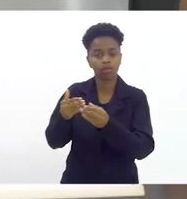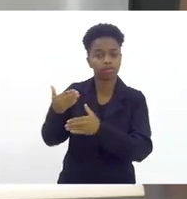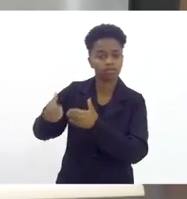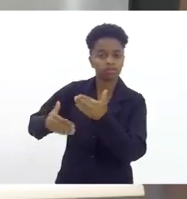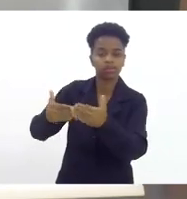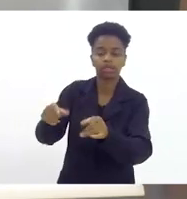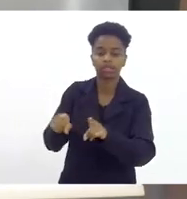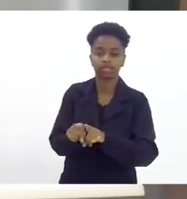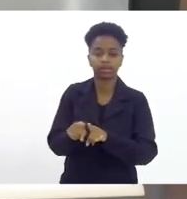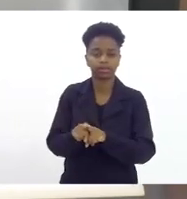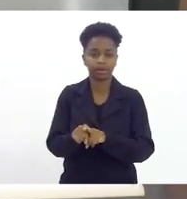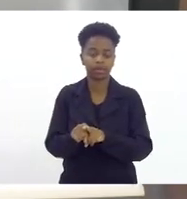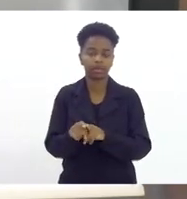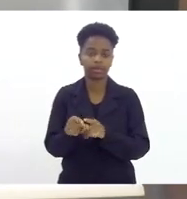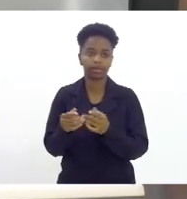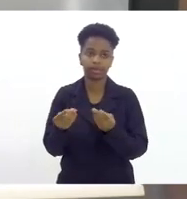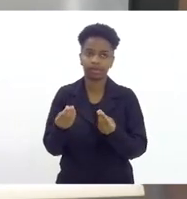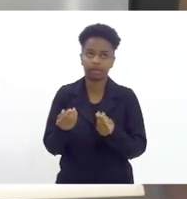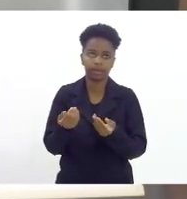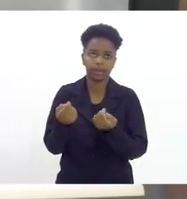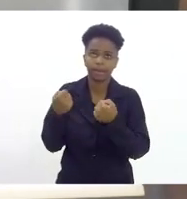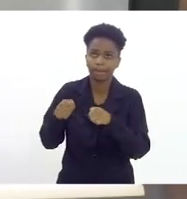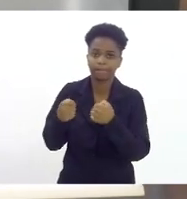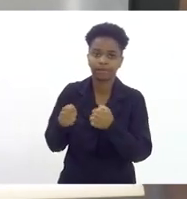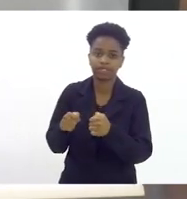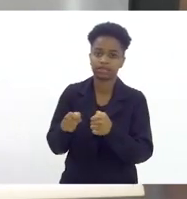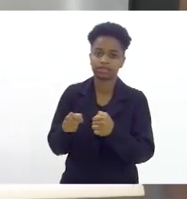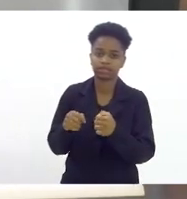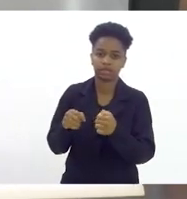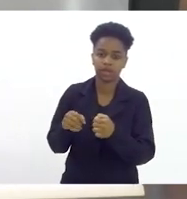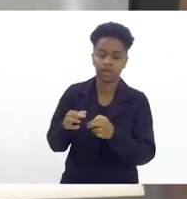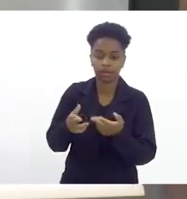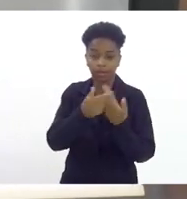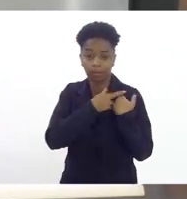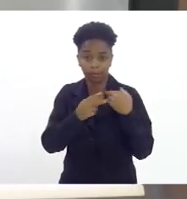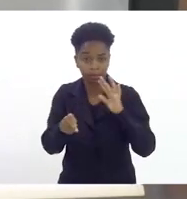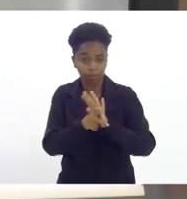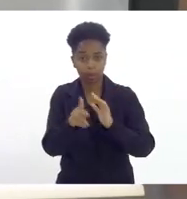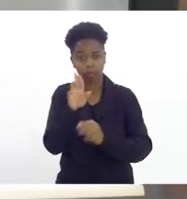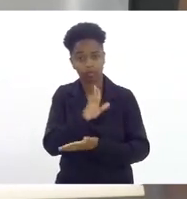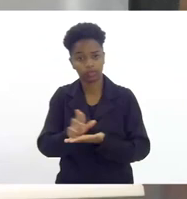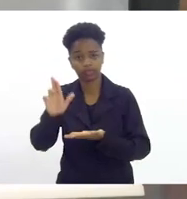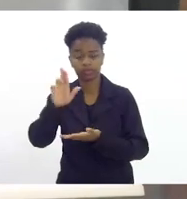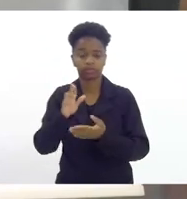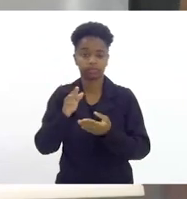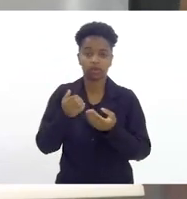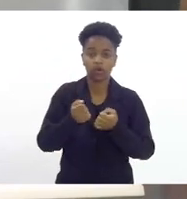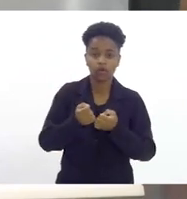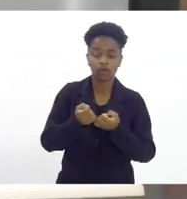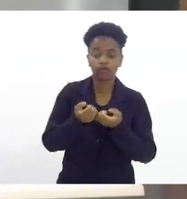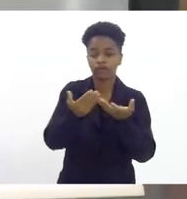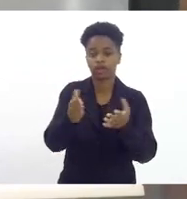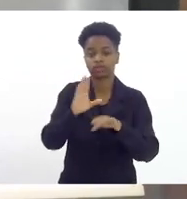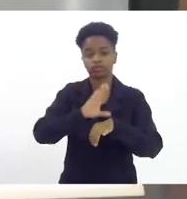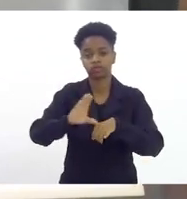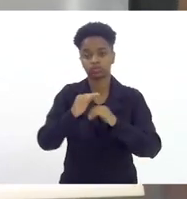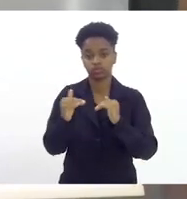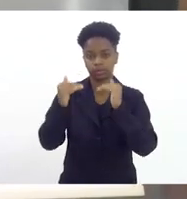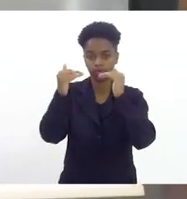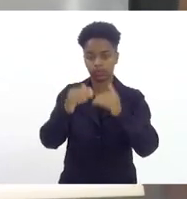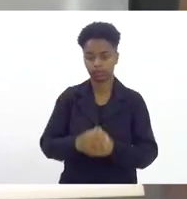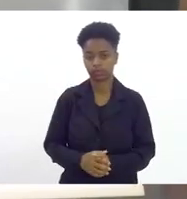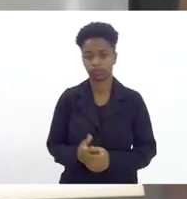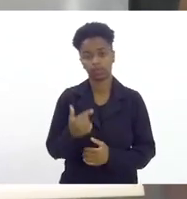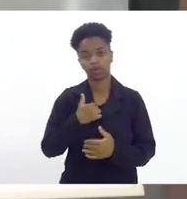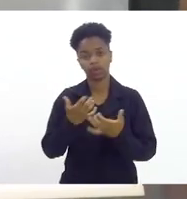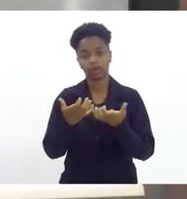é deveria ser uma atribuição das universidades que oferecem ensino superior gostaria